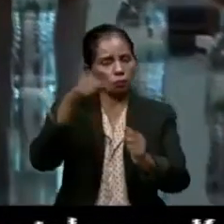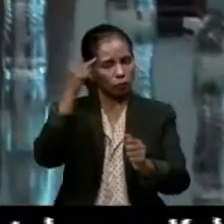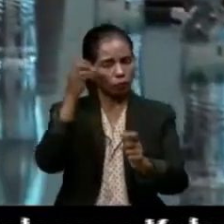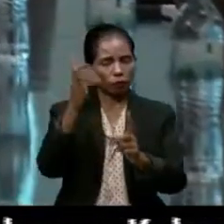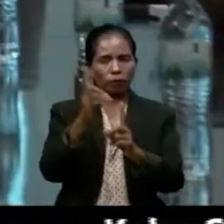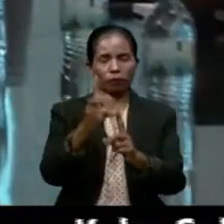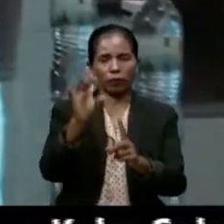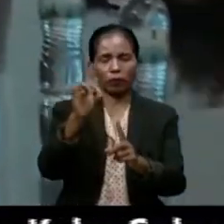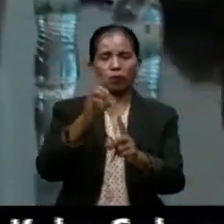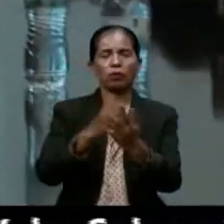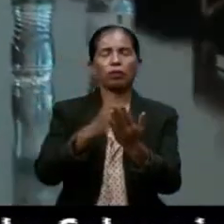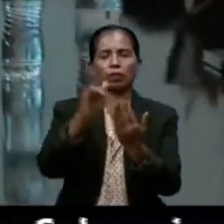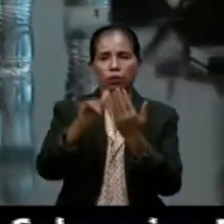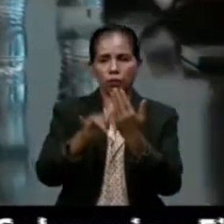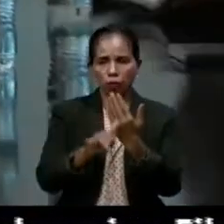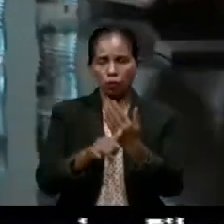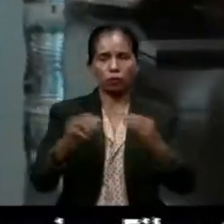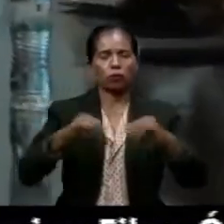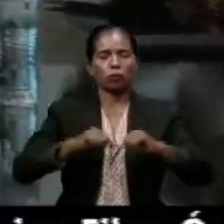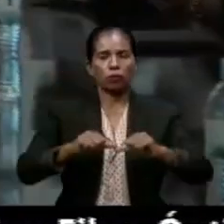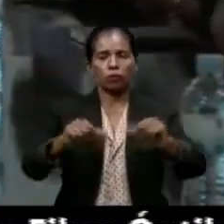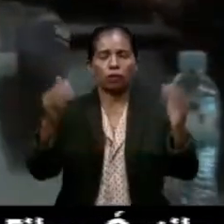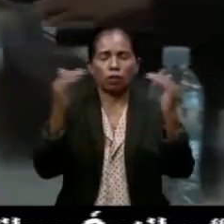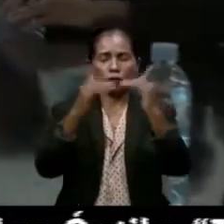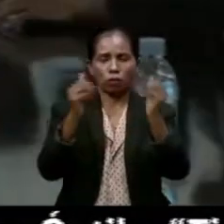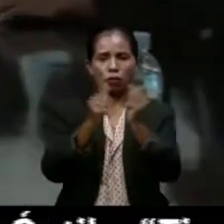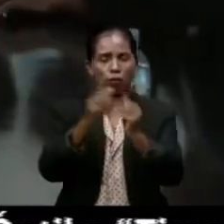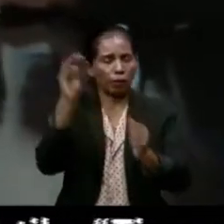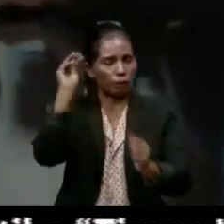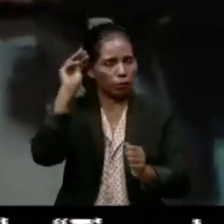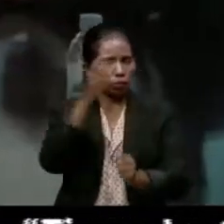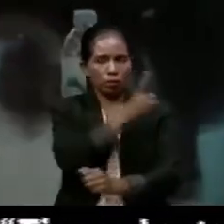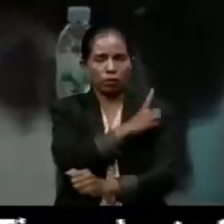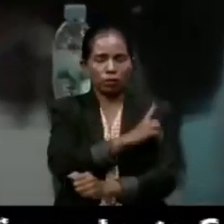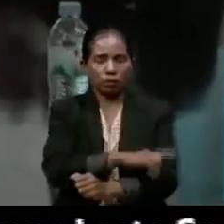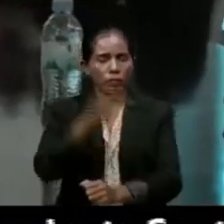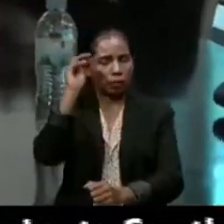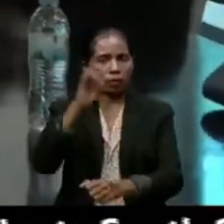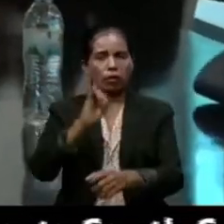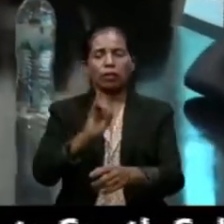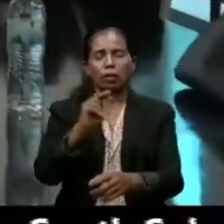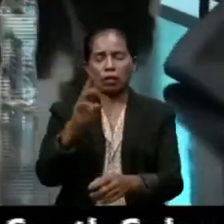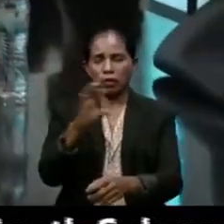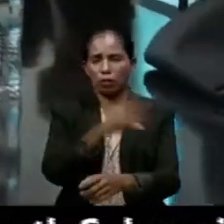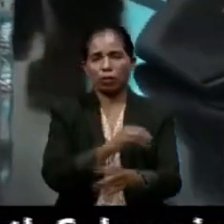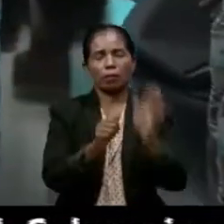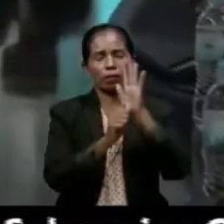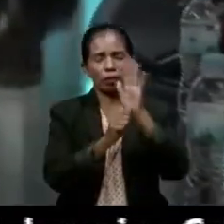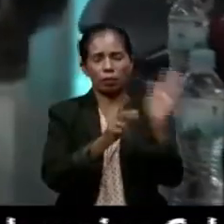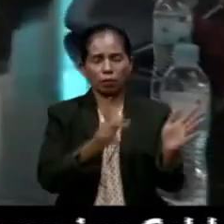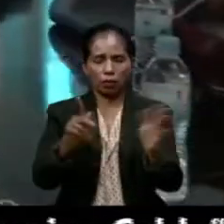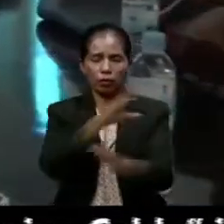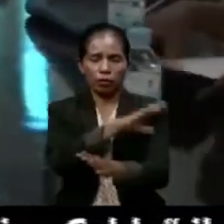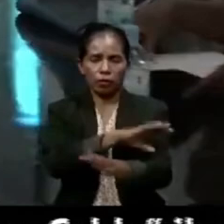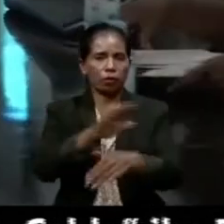8 fulanzuilo ne se continua encontro coordenação no ministro de defesa no ministro interior onde apresenta plano segurança